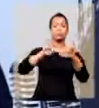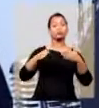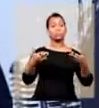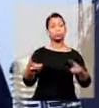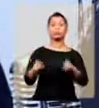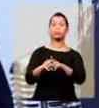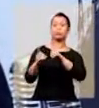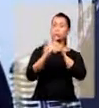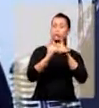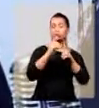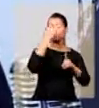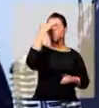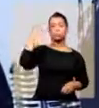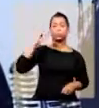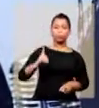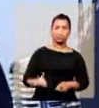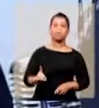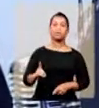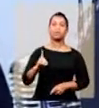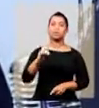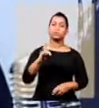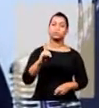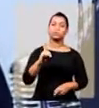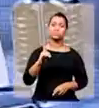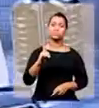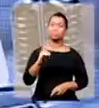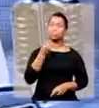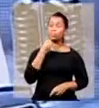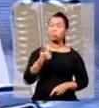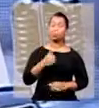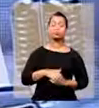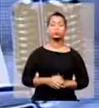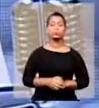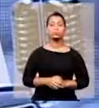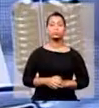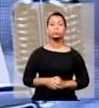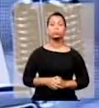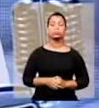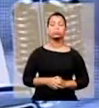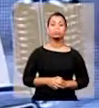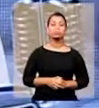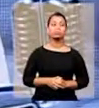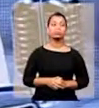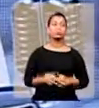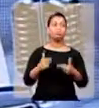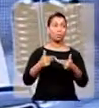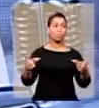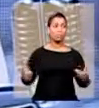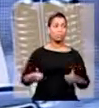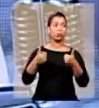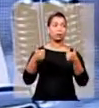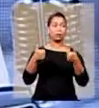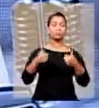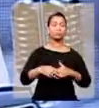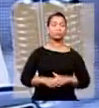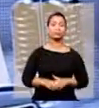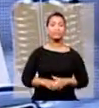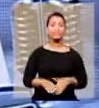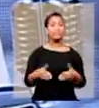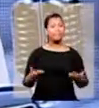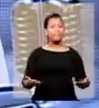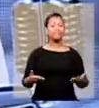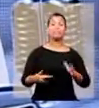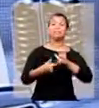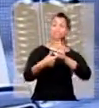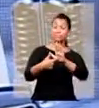né? Isso, o DHM é alto, considerado, e se destaca. São José do Rio Preto se destaca